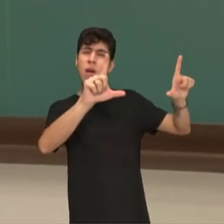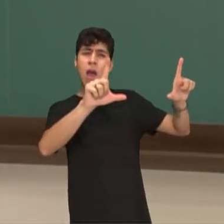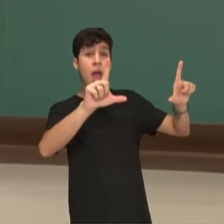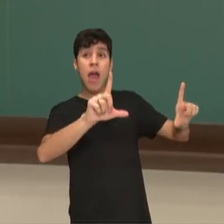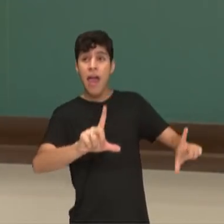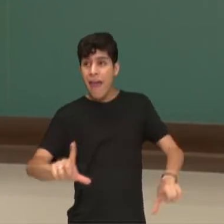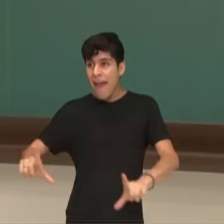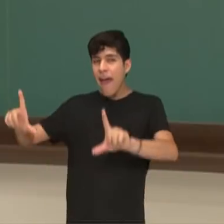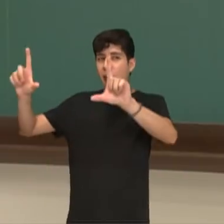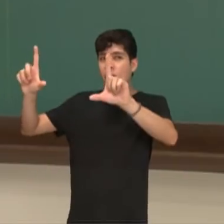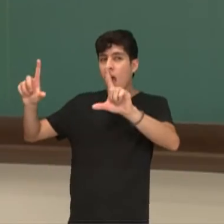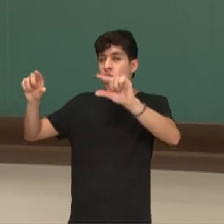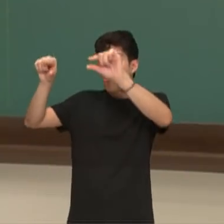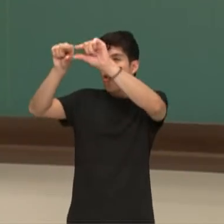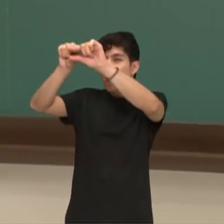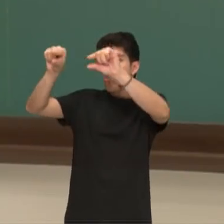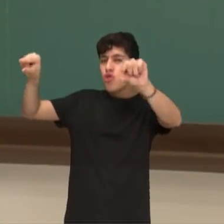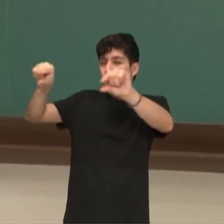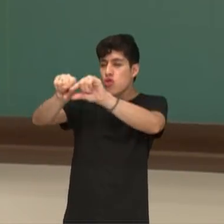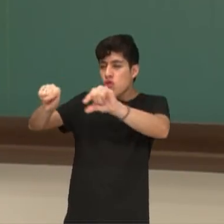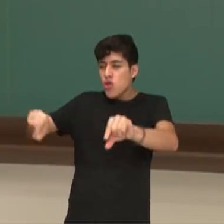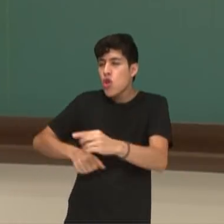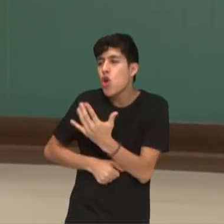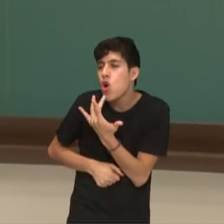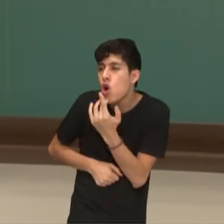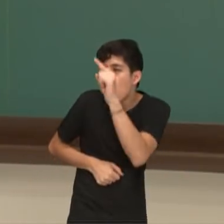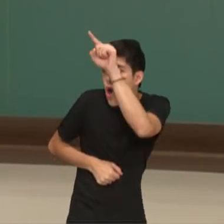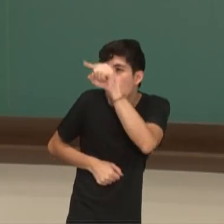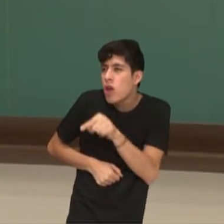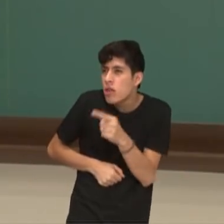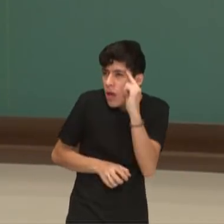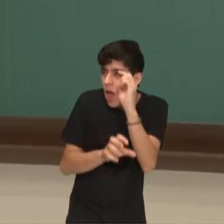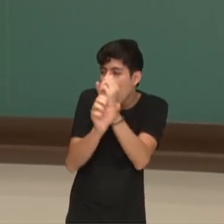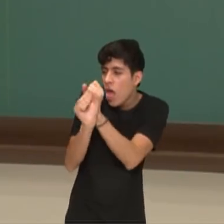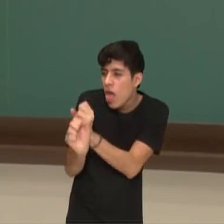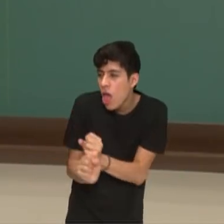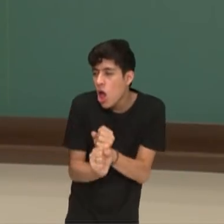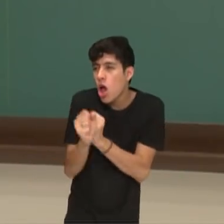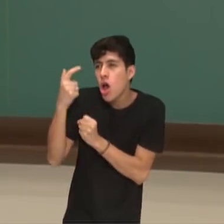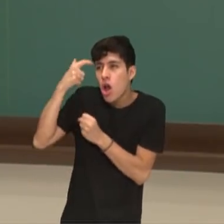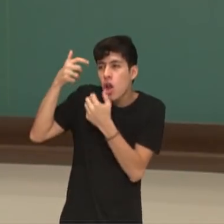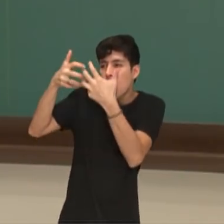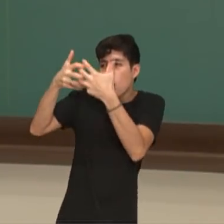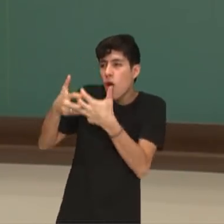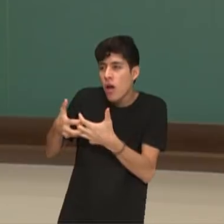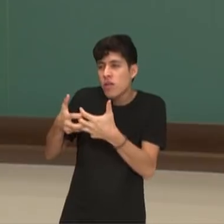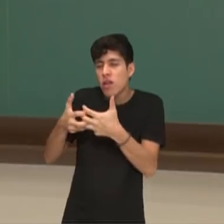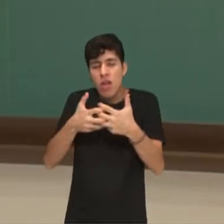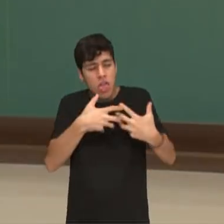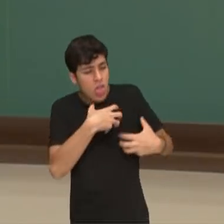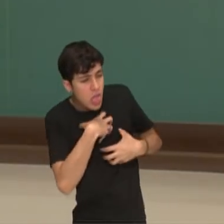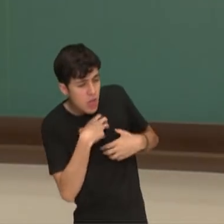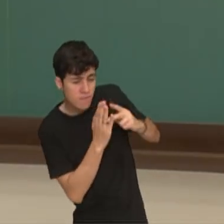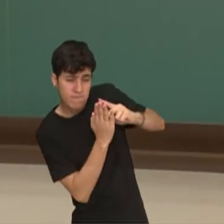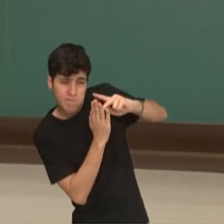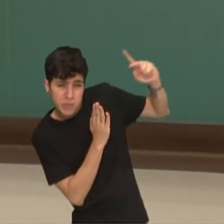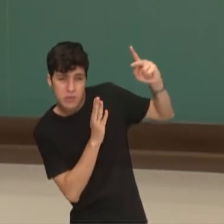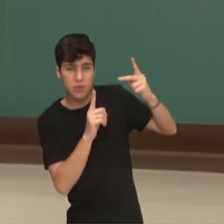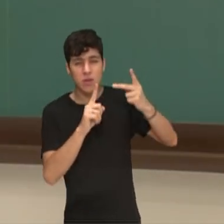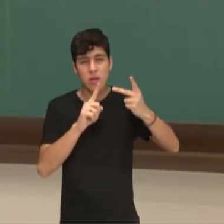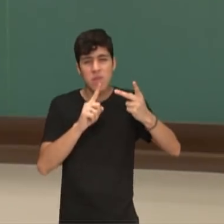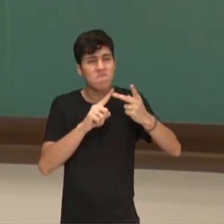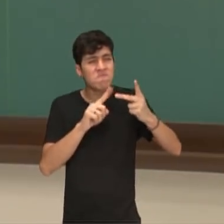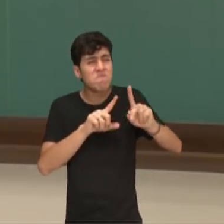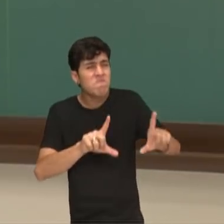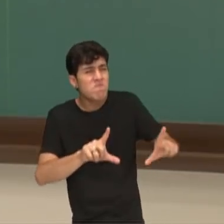de obra. Geométrica, racional, lógica, matemática, nada de sentimentalismo, nada de figuras que a